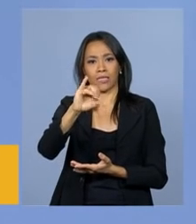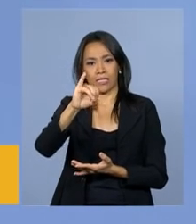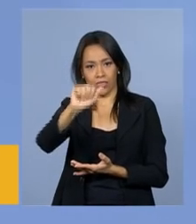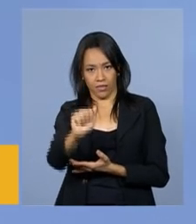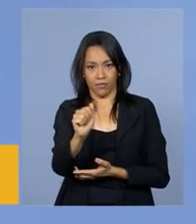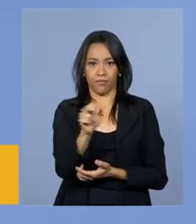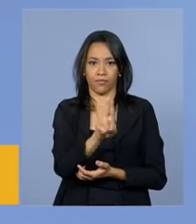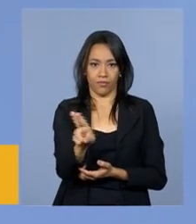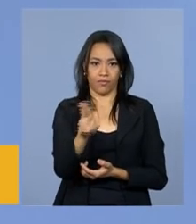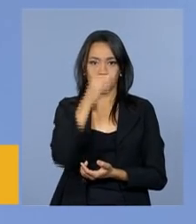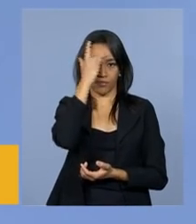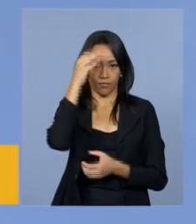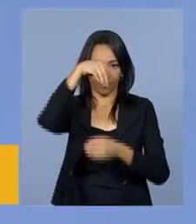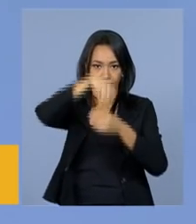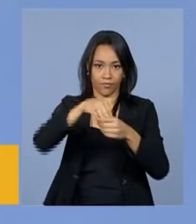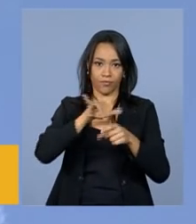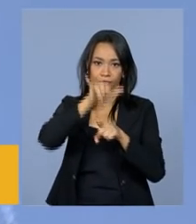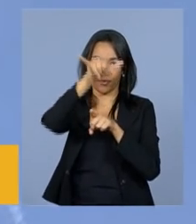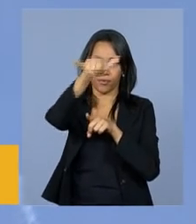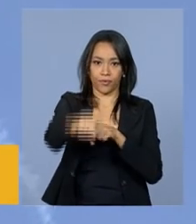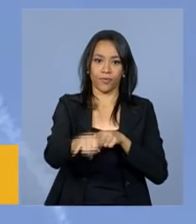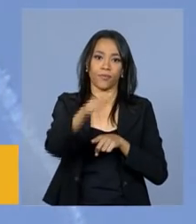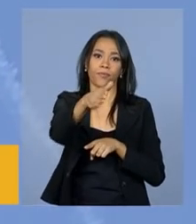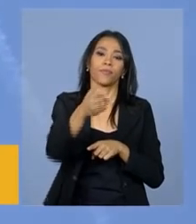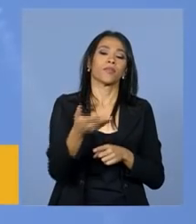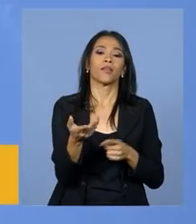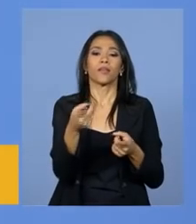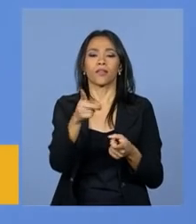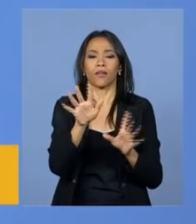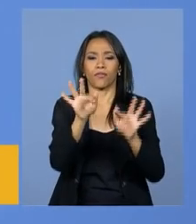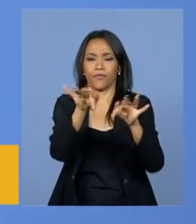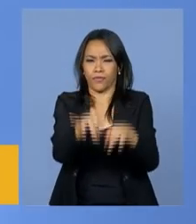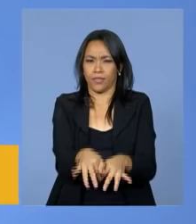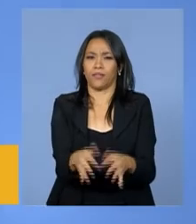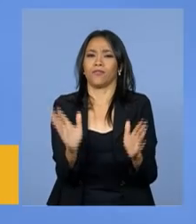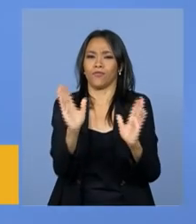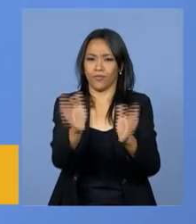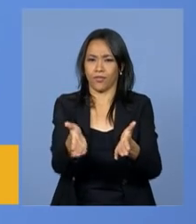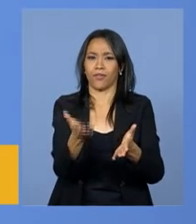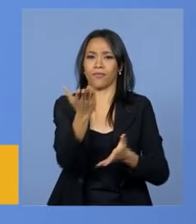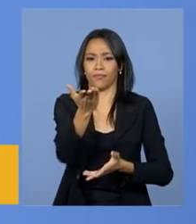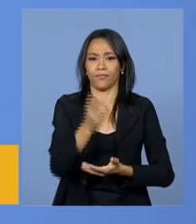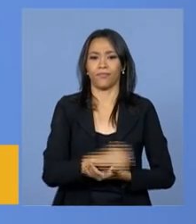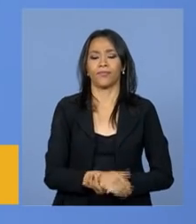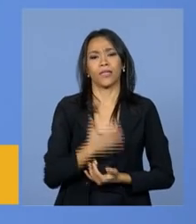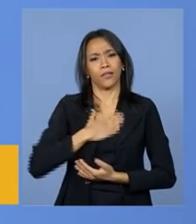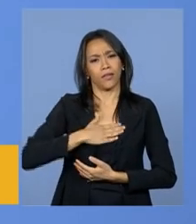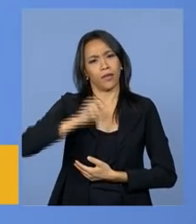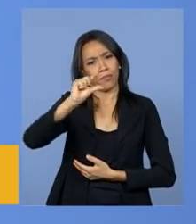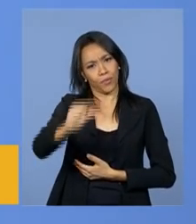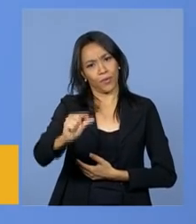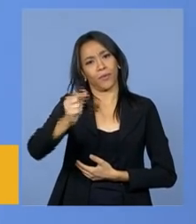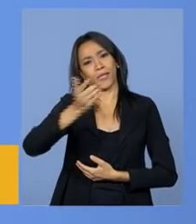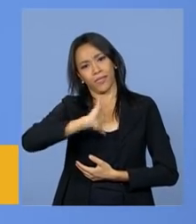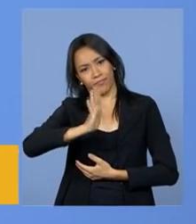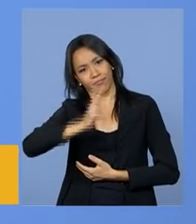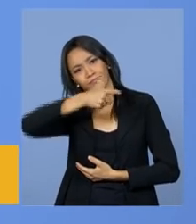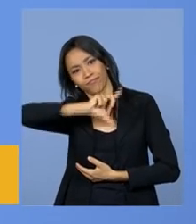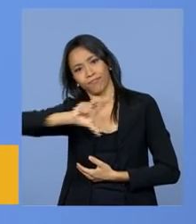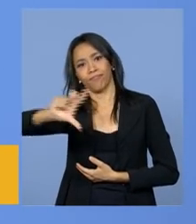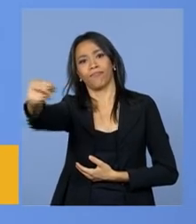finalizando a apresentação da Esquadrilha da Fumaça na Esplanada dos Ministérios, né? Daqui a pouco eles se despedem da gente.